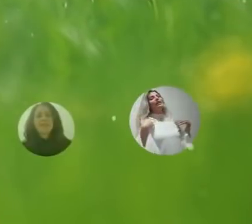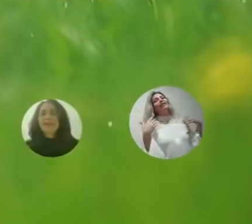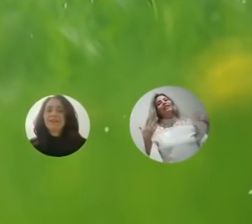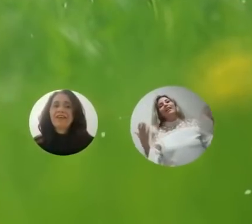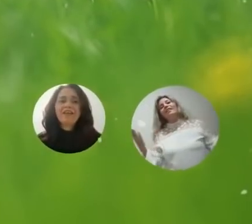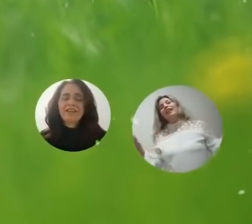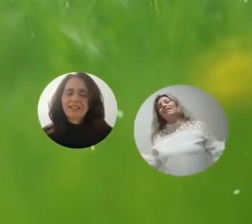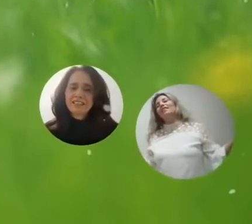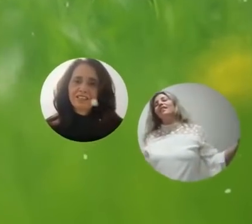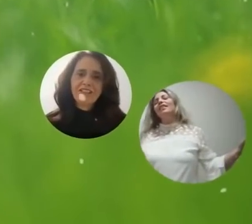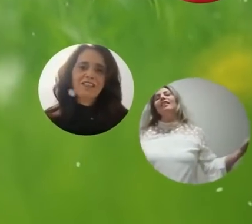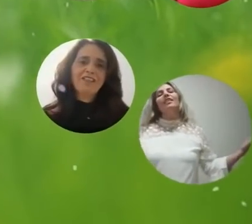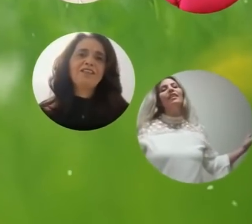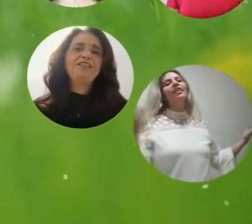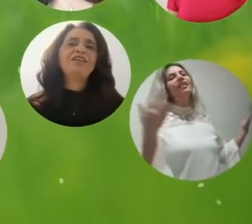pena ter